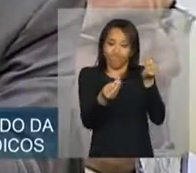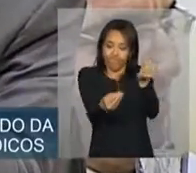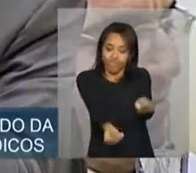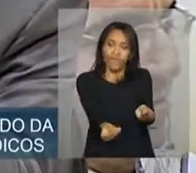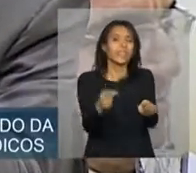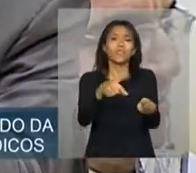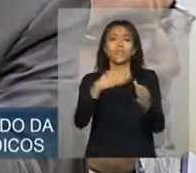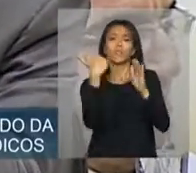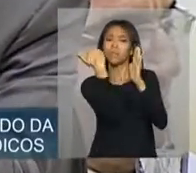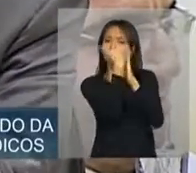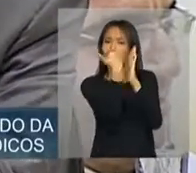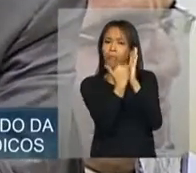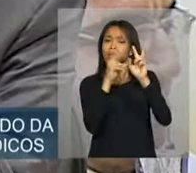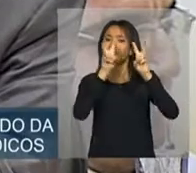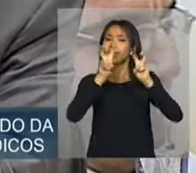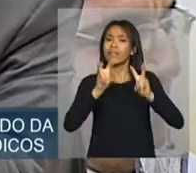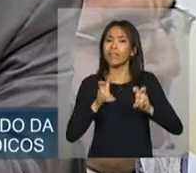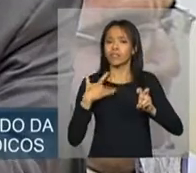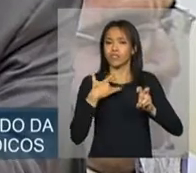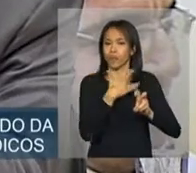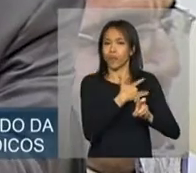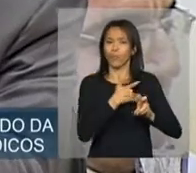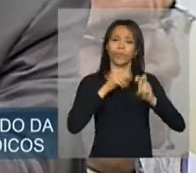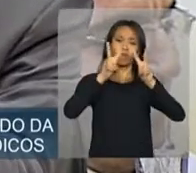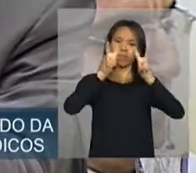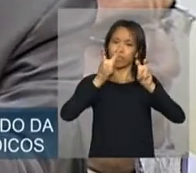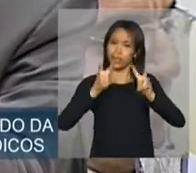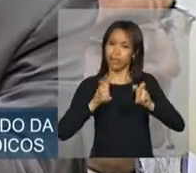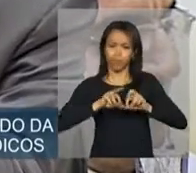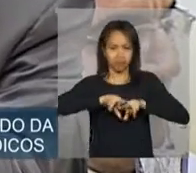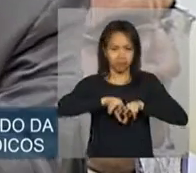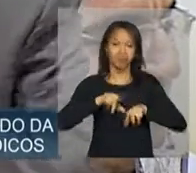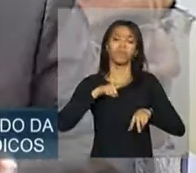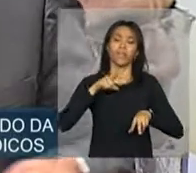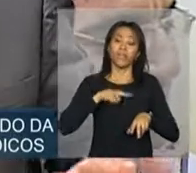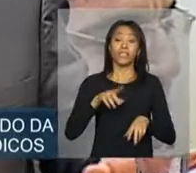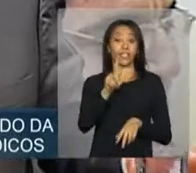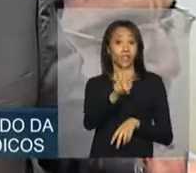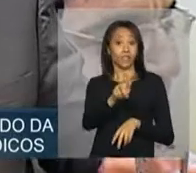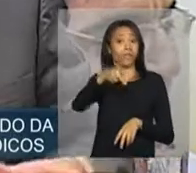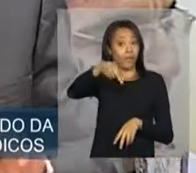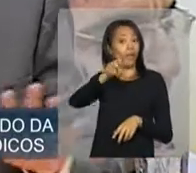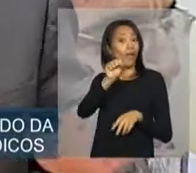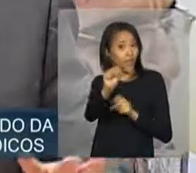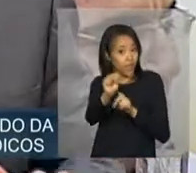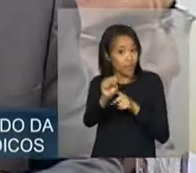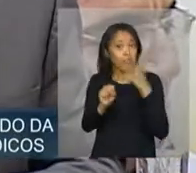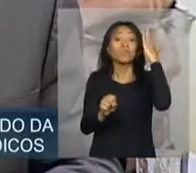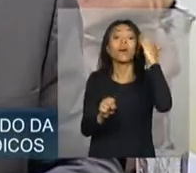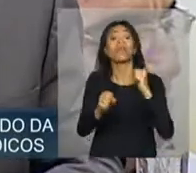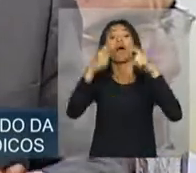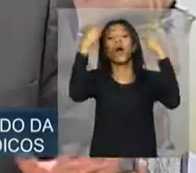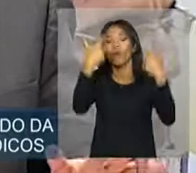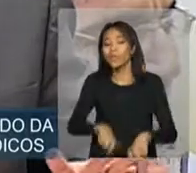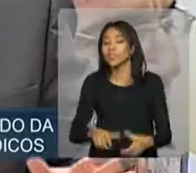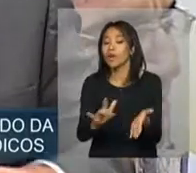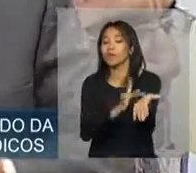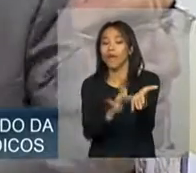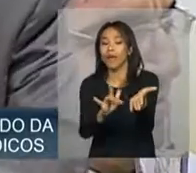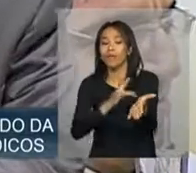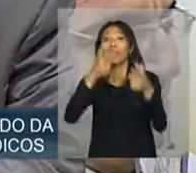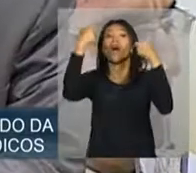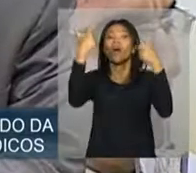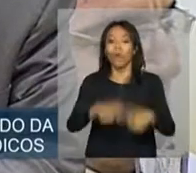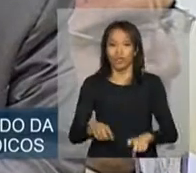conteúdos profissionais gente mostrou aqui na última semana até GPS no tablet vai ter pra gente saber onde está o tablet né o